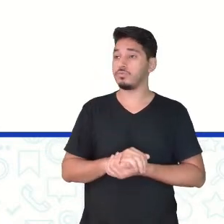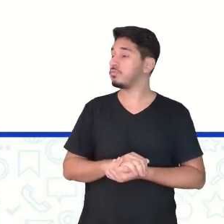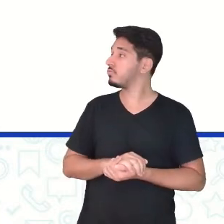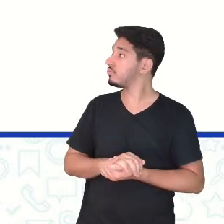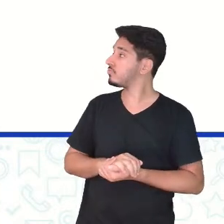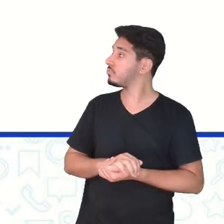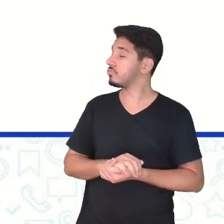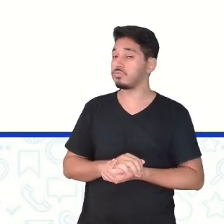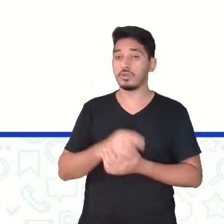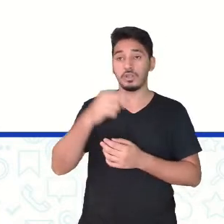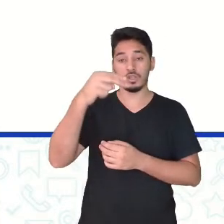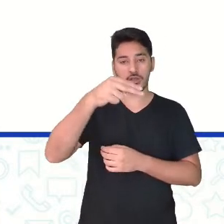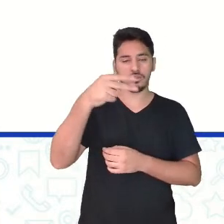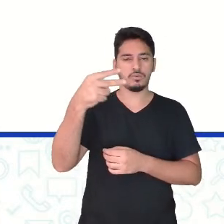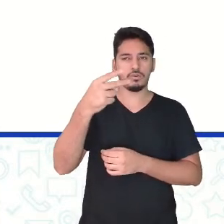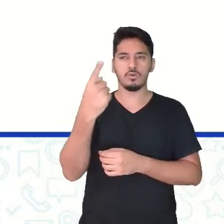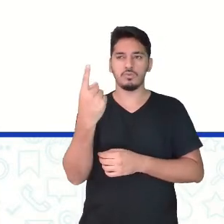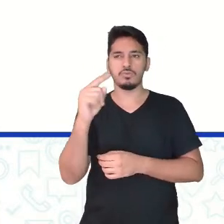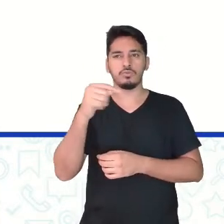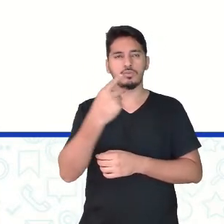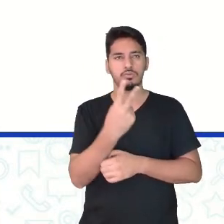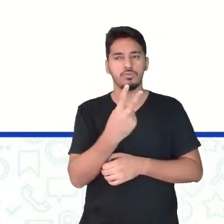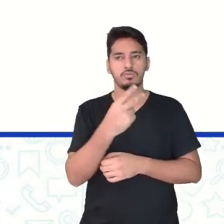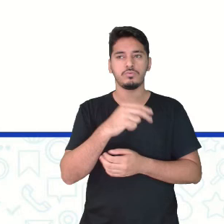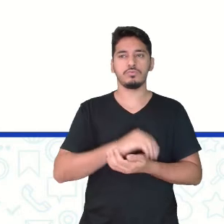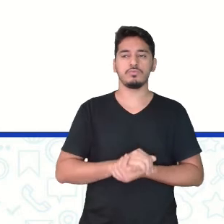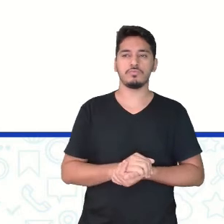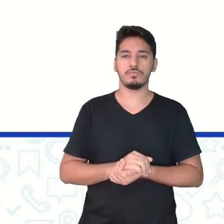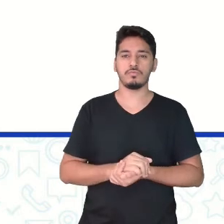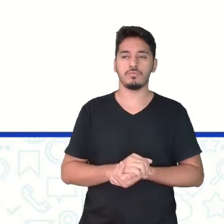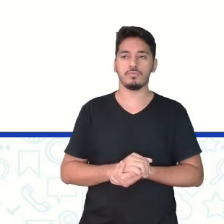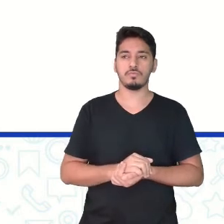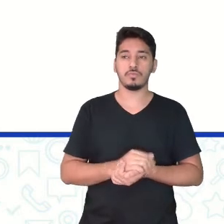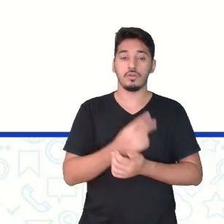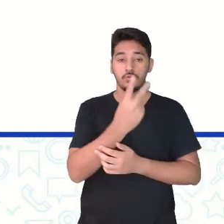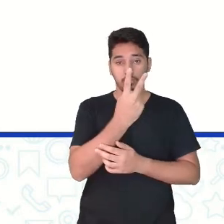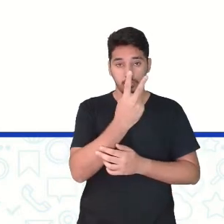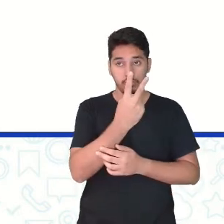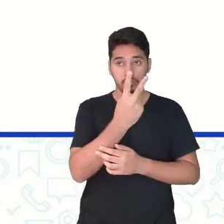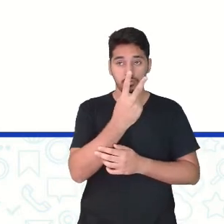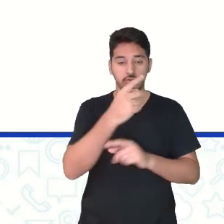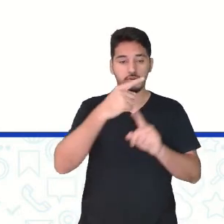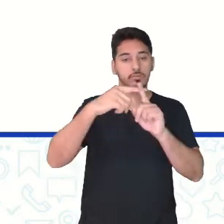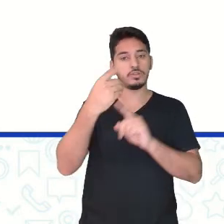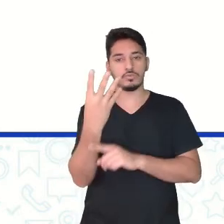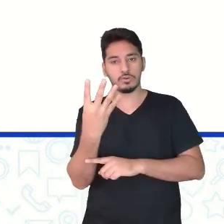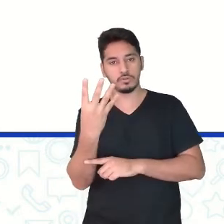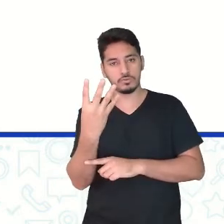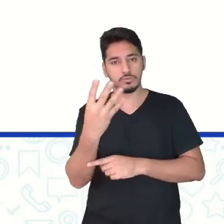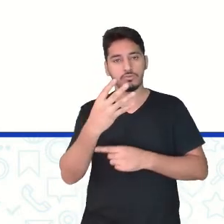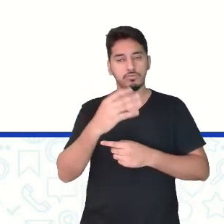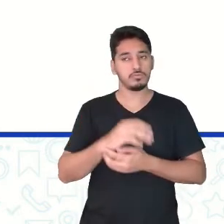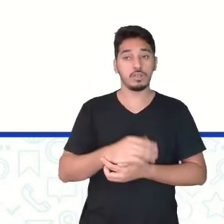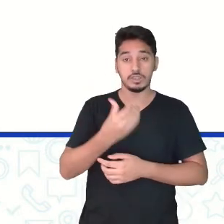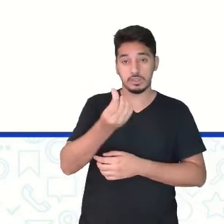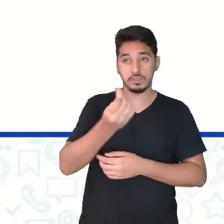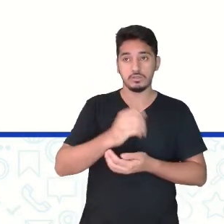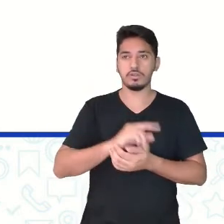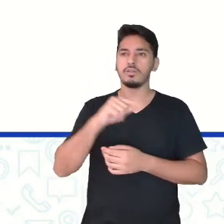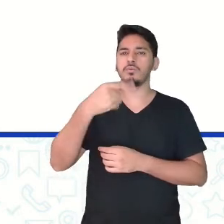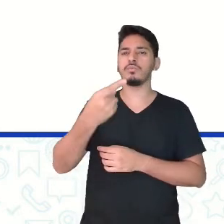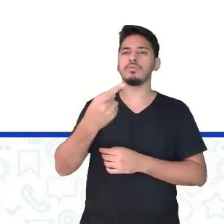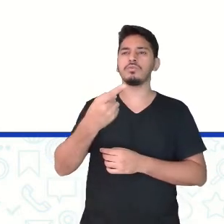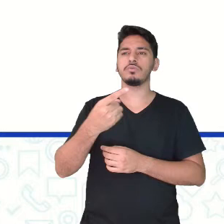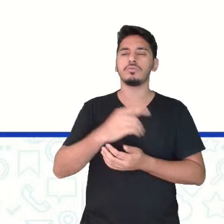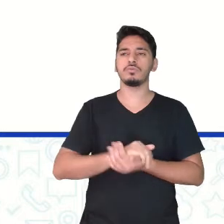n igual a 1, aí eu sei que é 2, depois. O segundo é o 2, que é o anterior, mais 4, que vai dar 6. Aí depois,